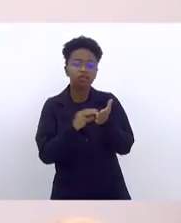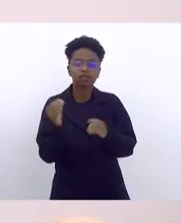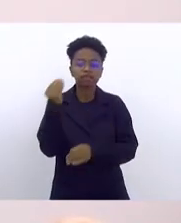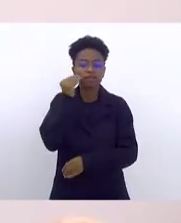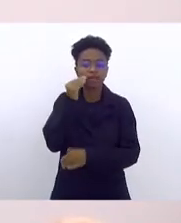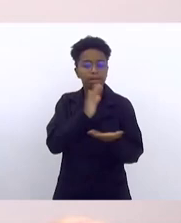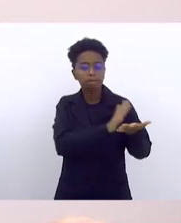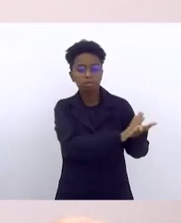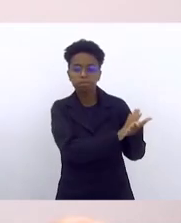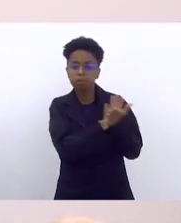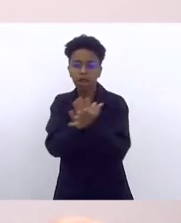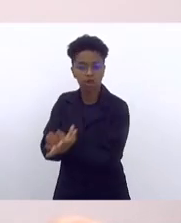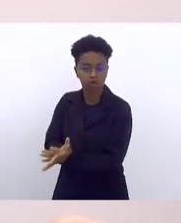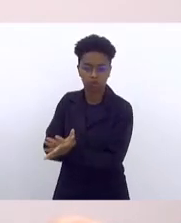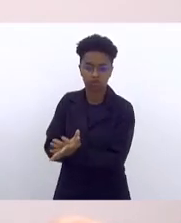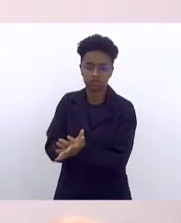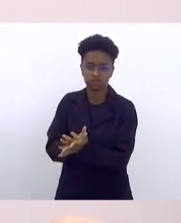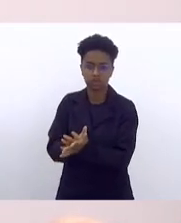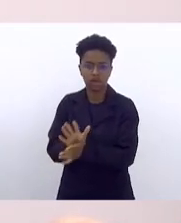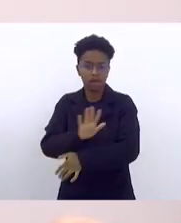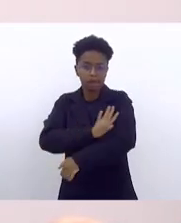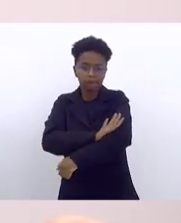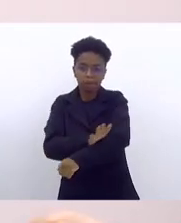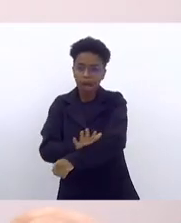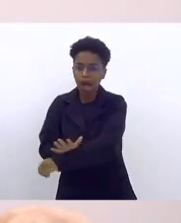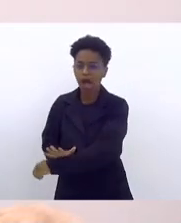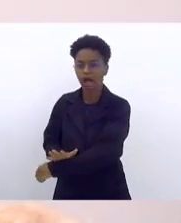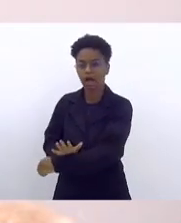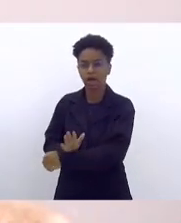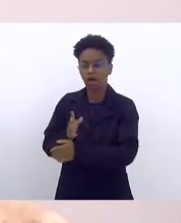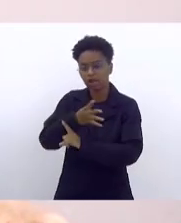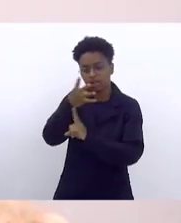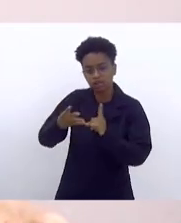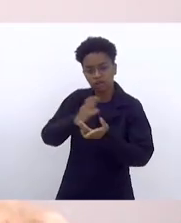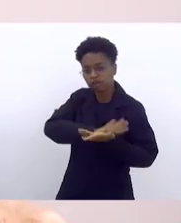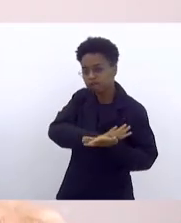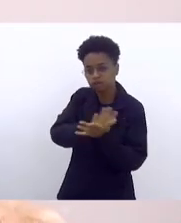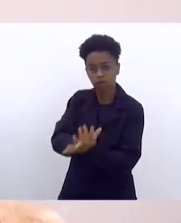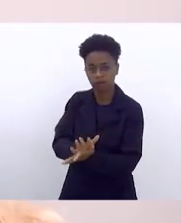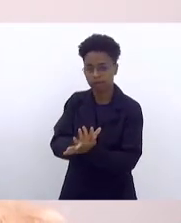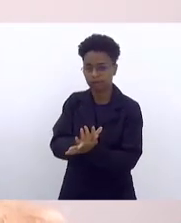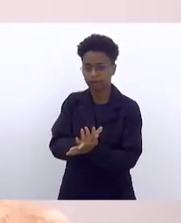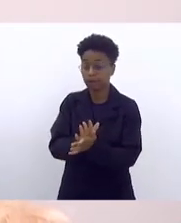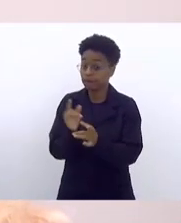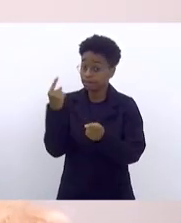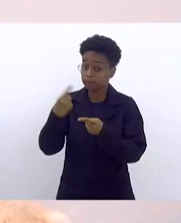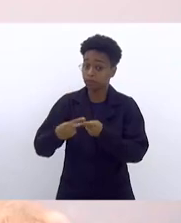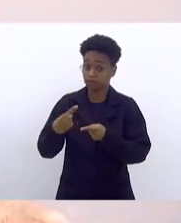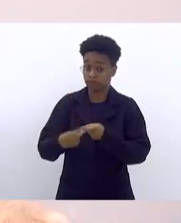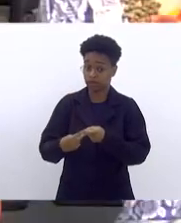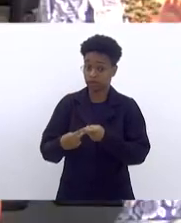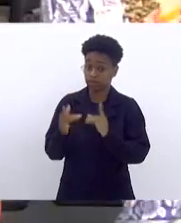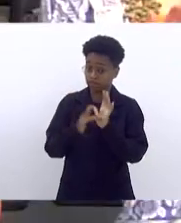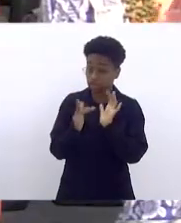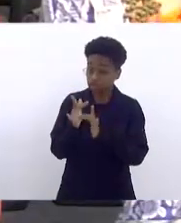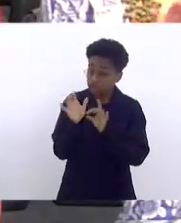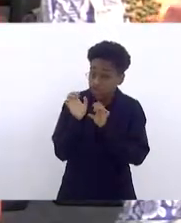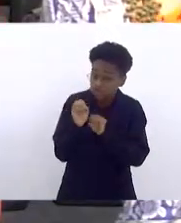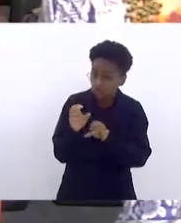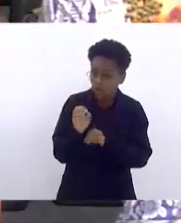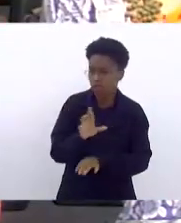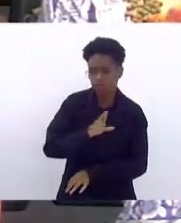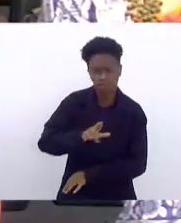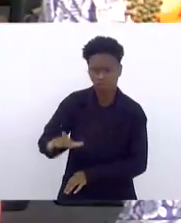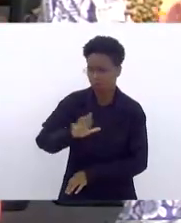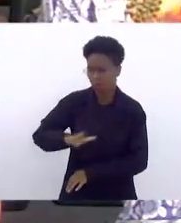preconceito racismo homofobia porque o que Jesus ensinou não foi